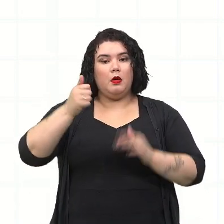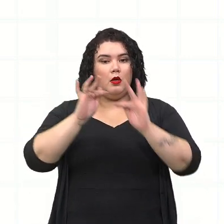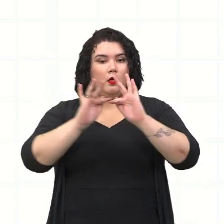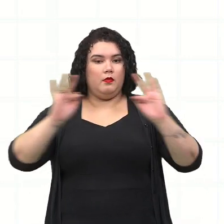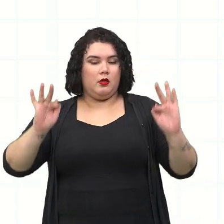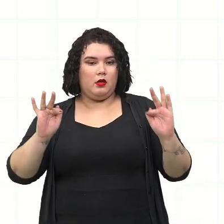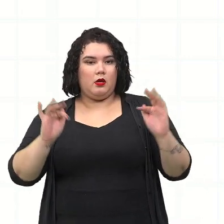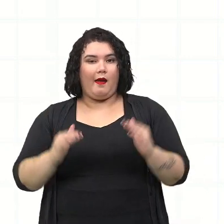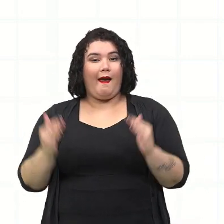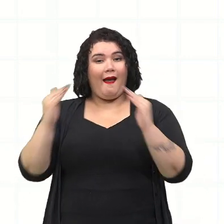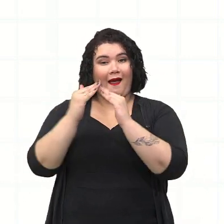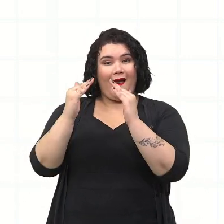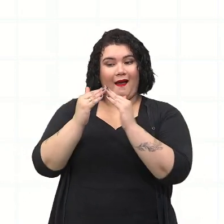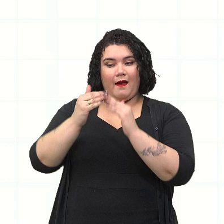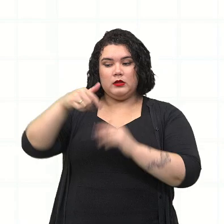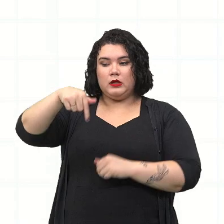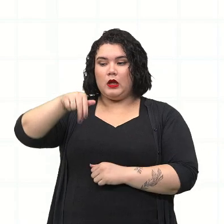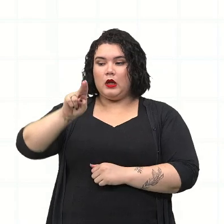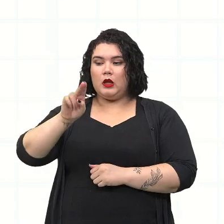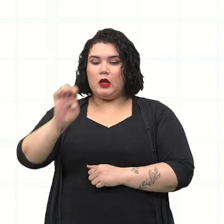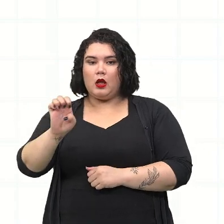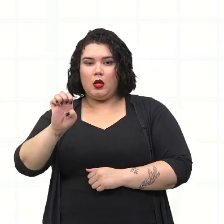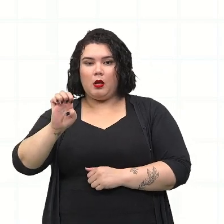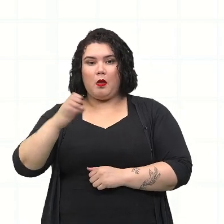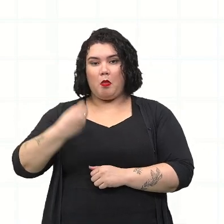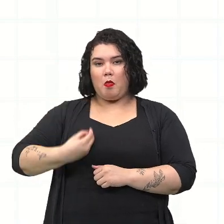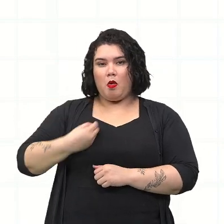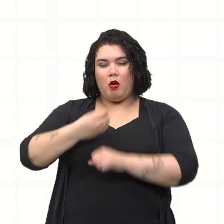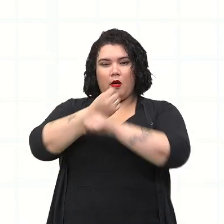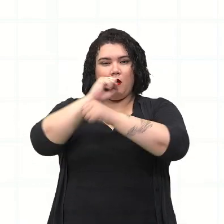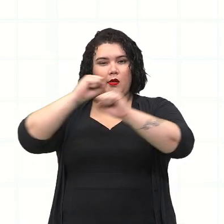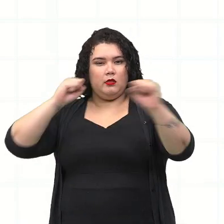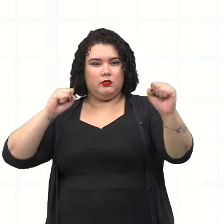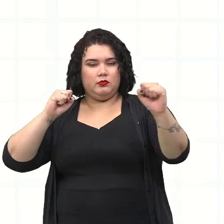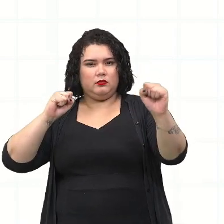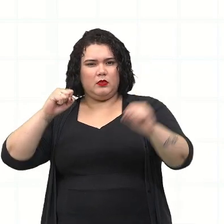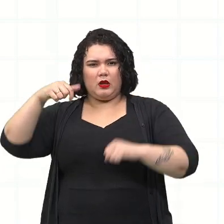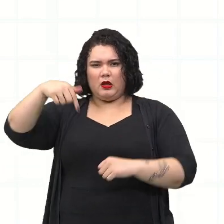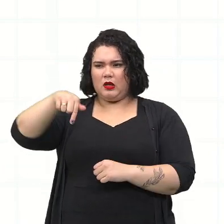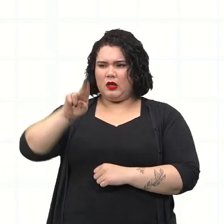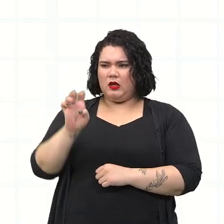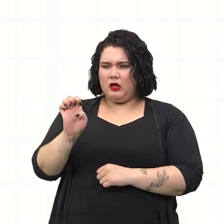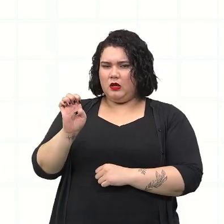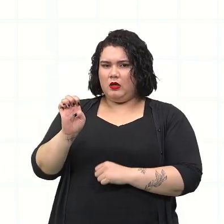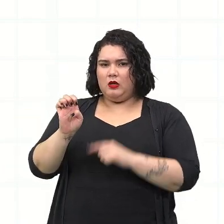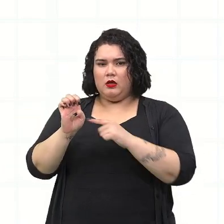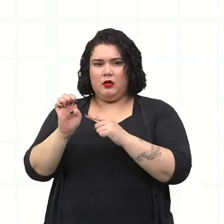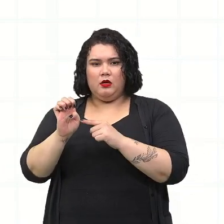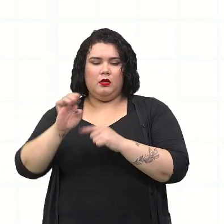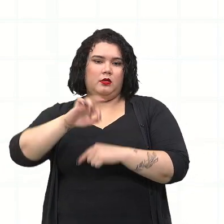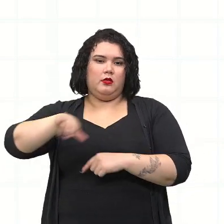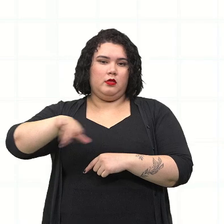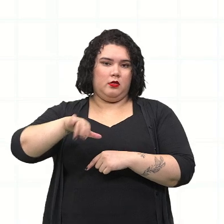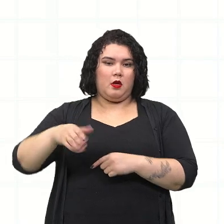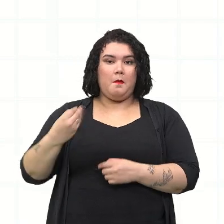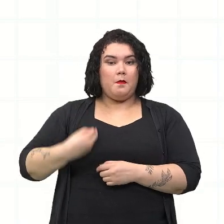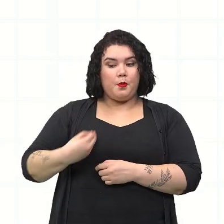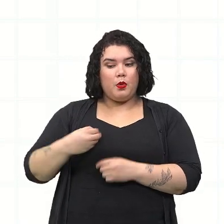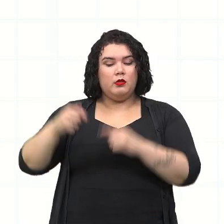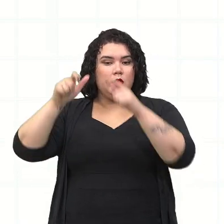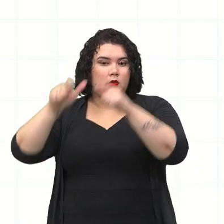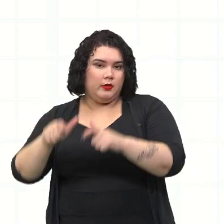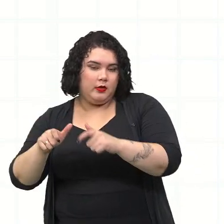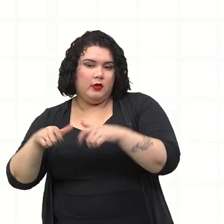grande. Quem mora, olha aqui o pronome relativo, o verbo morar. Quem mora, mora em algum lugar.